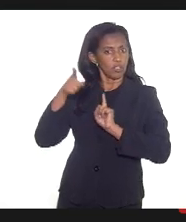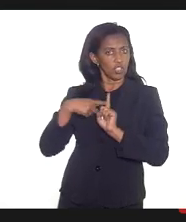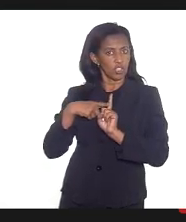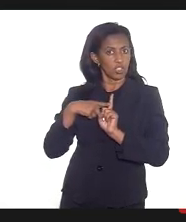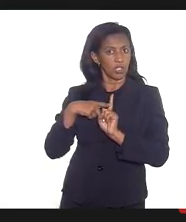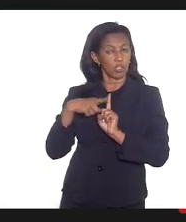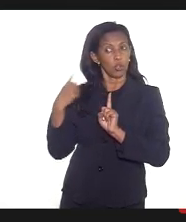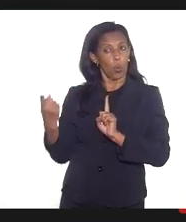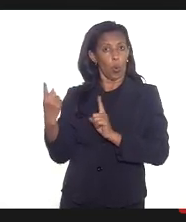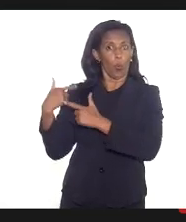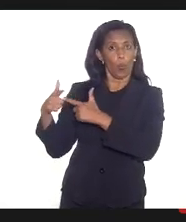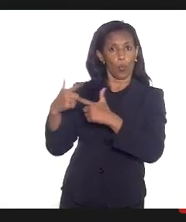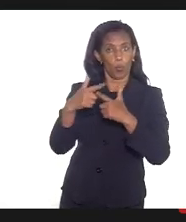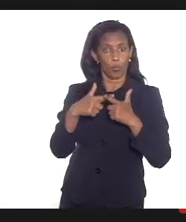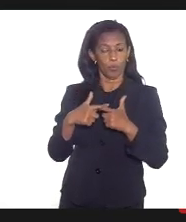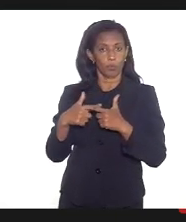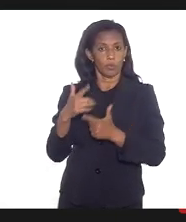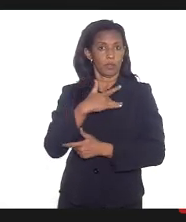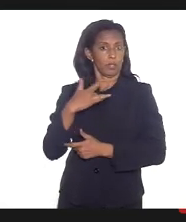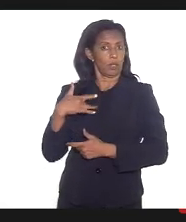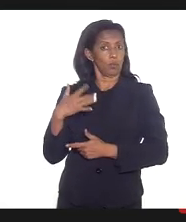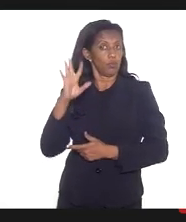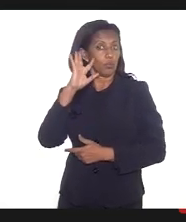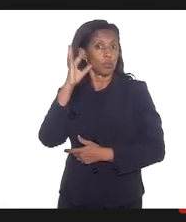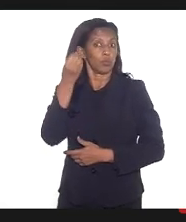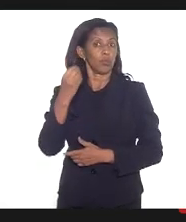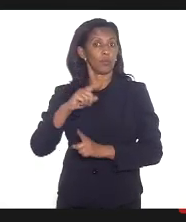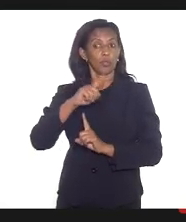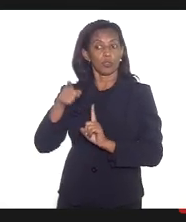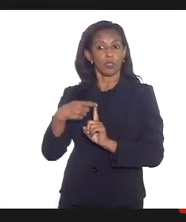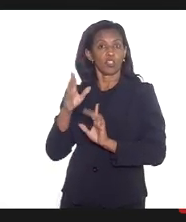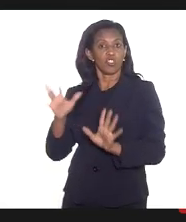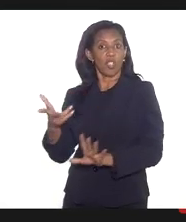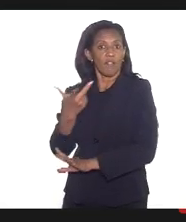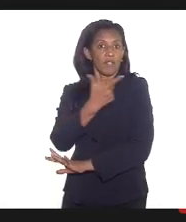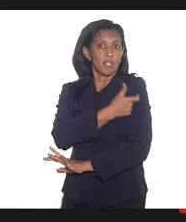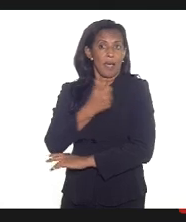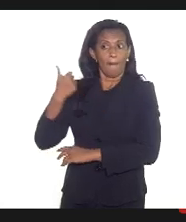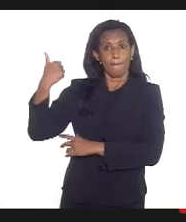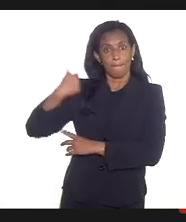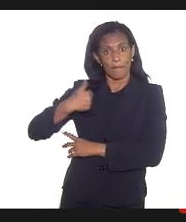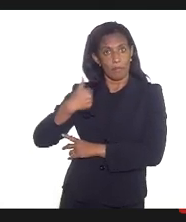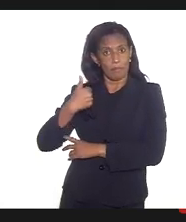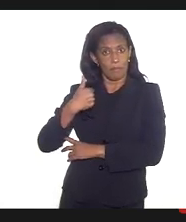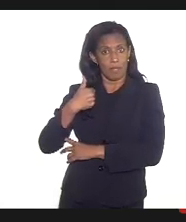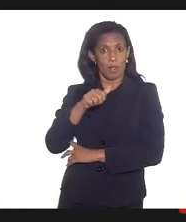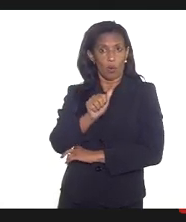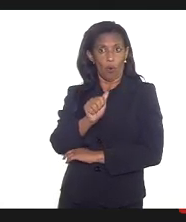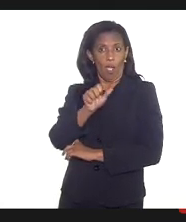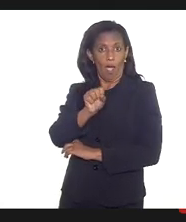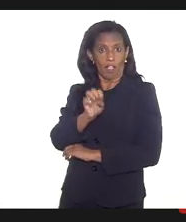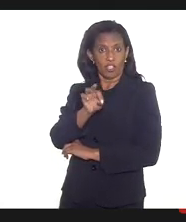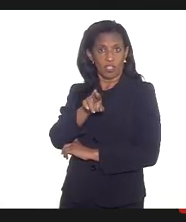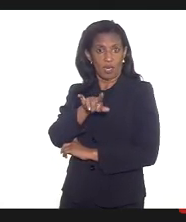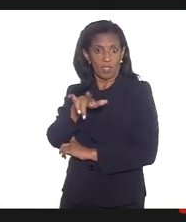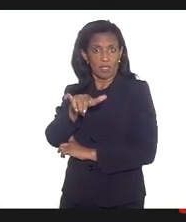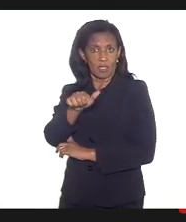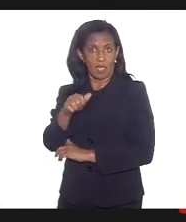com comorbidades porém resolveu que as gestantes vacinadas com a primeira dose com as transgênica